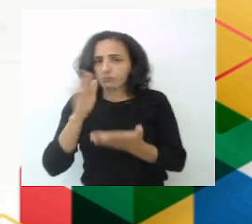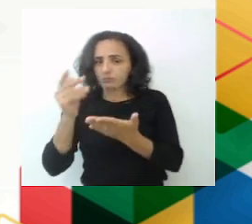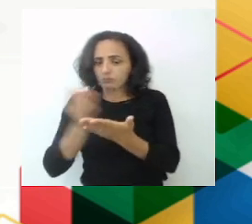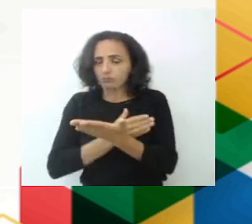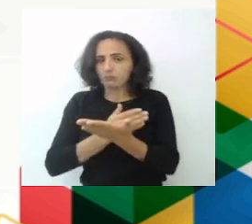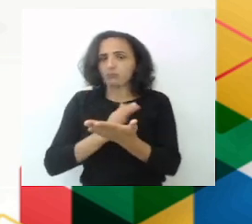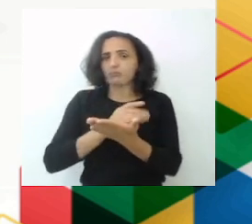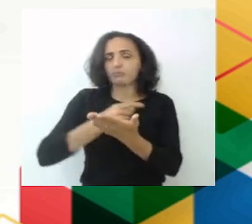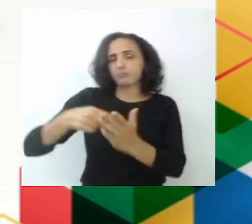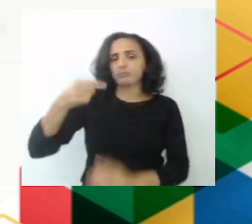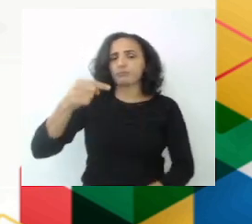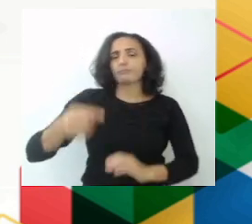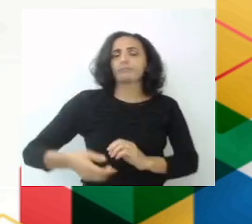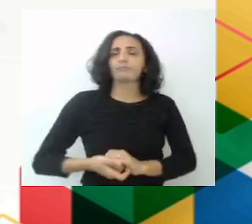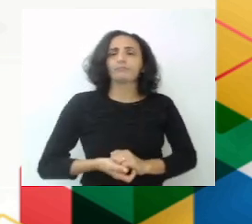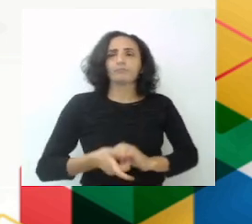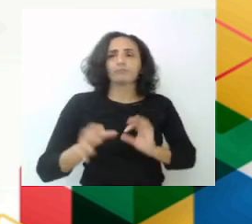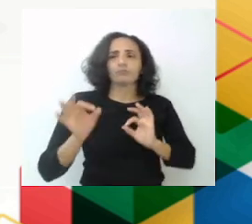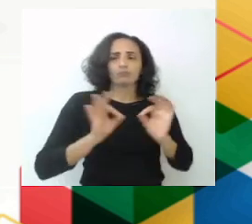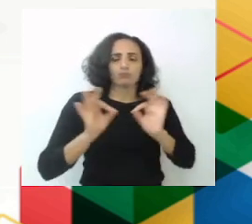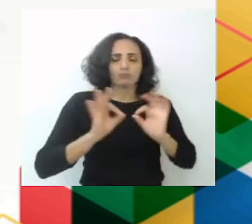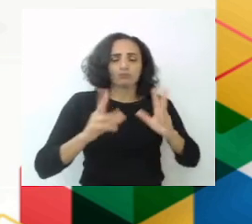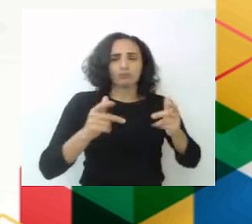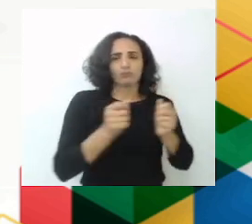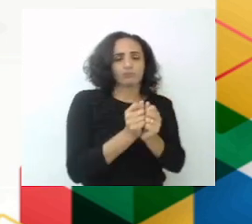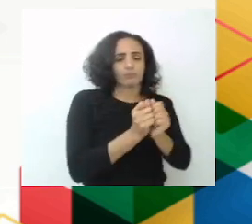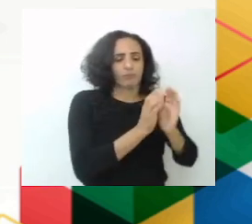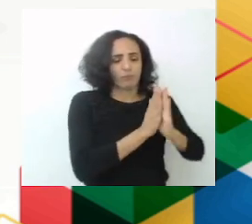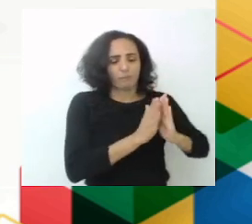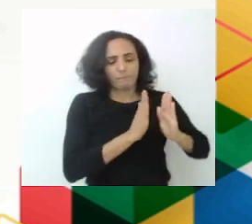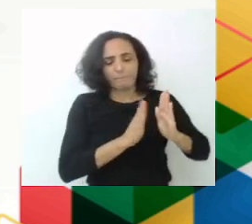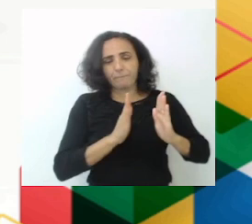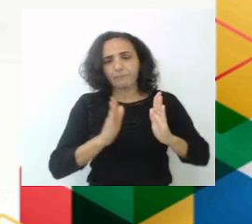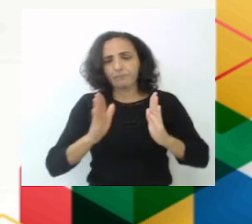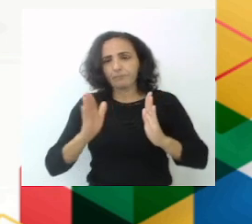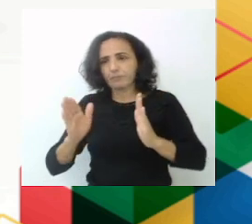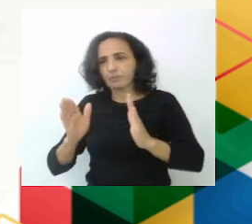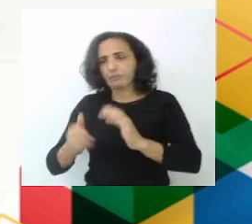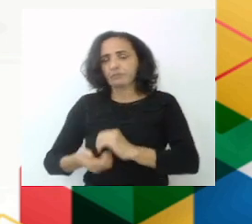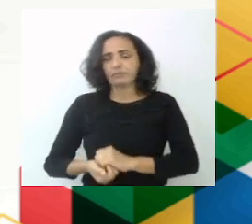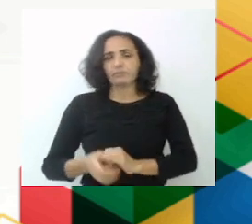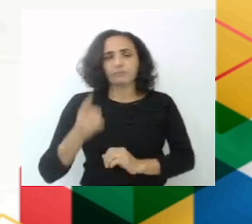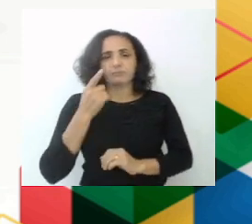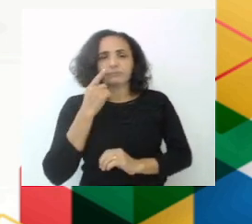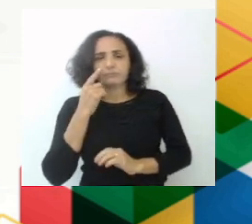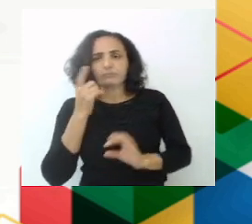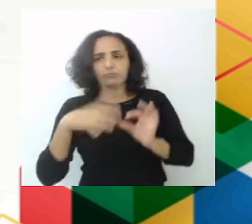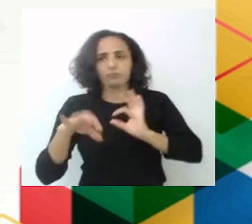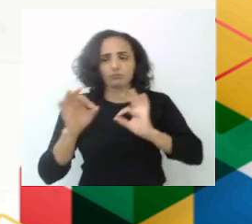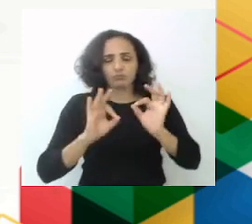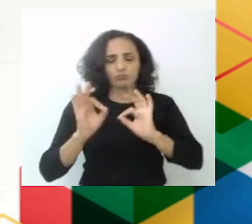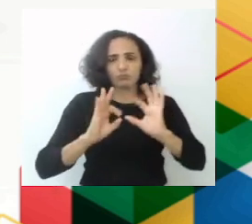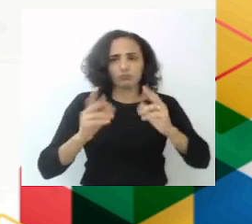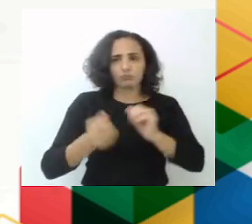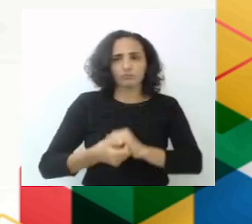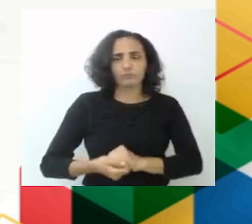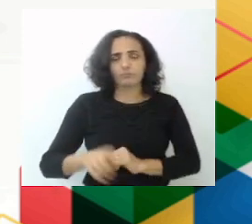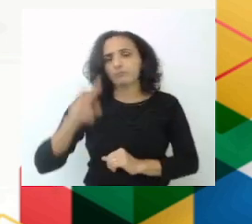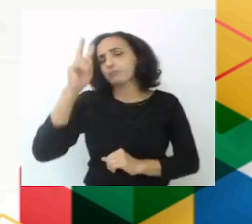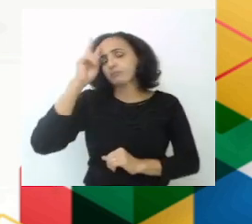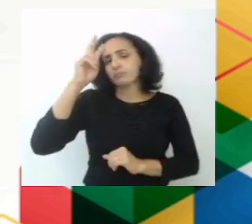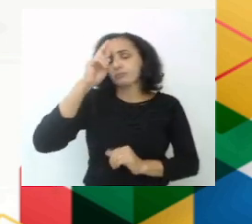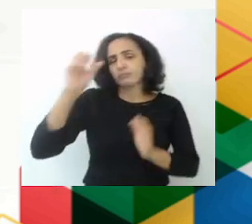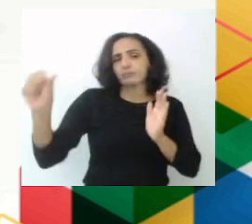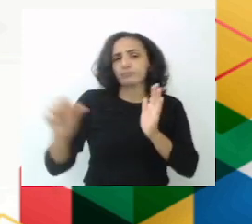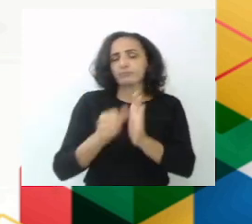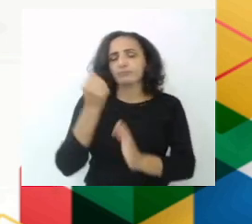vou pegar e jogar esses pares ordenados no plano cartesiano. O primeiro par ordenado, lembra que primeiro é